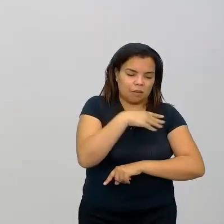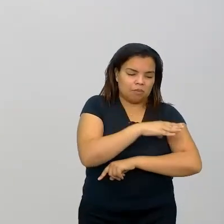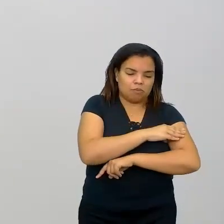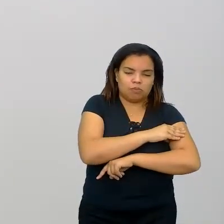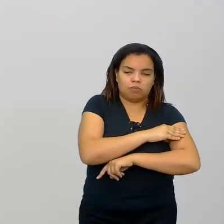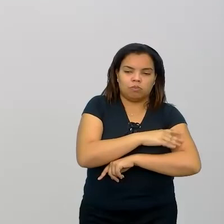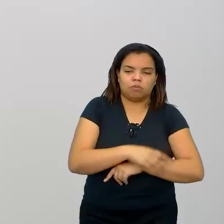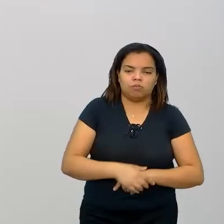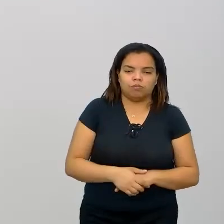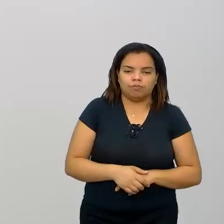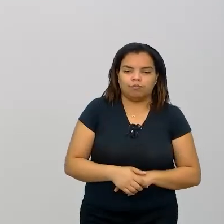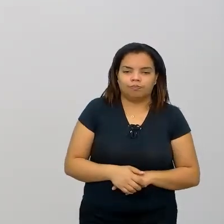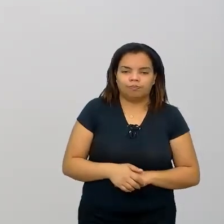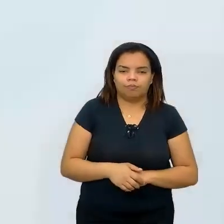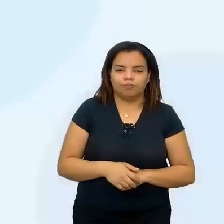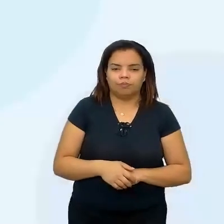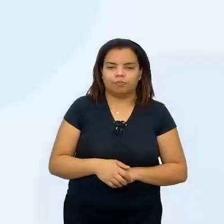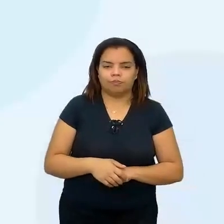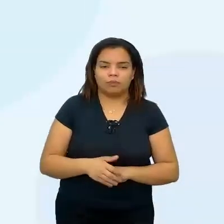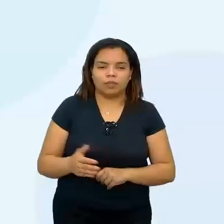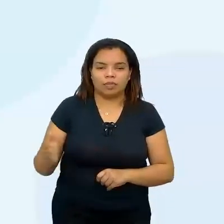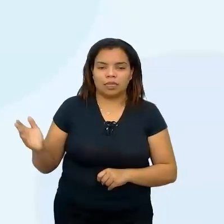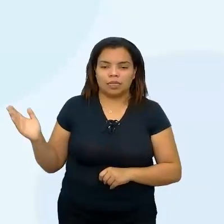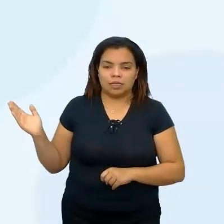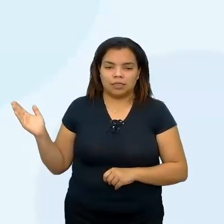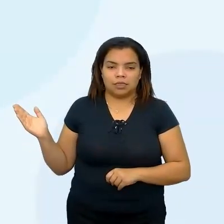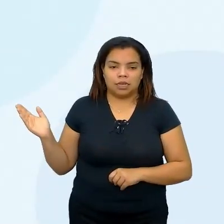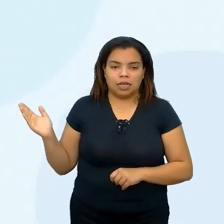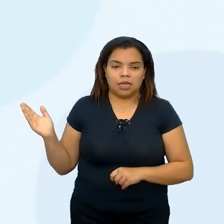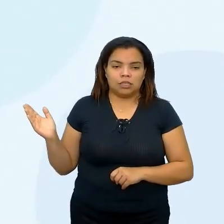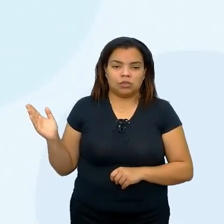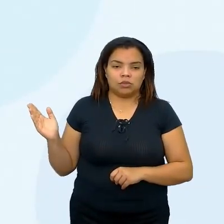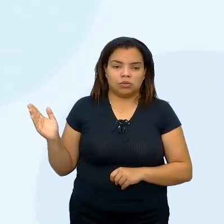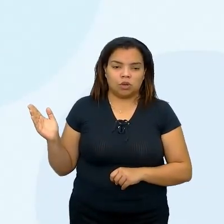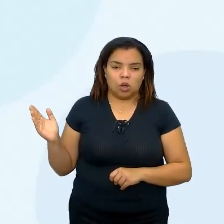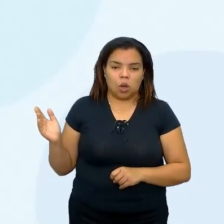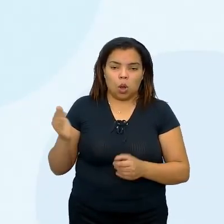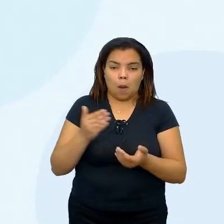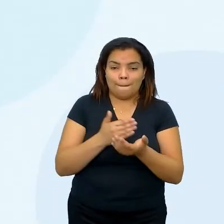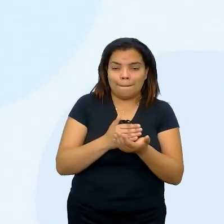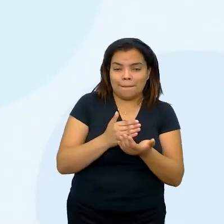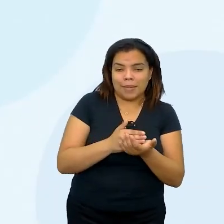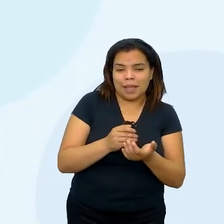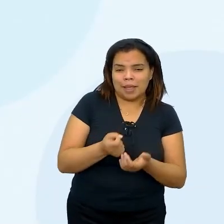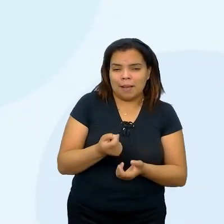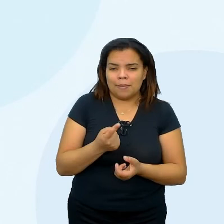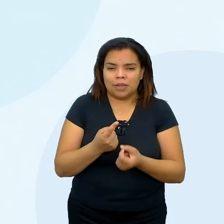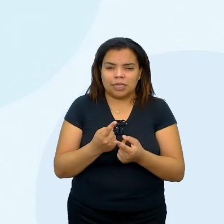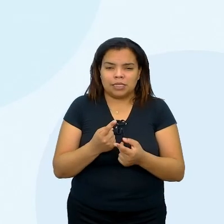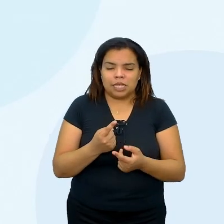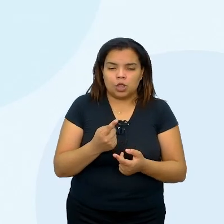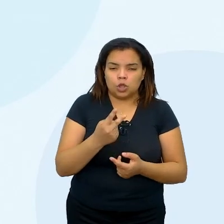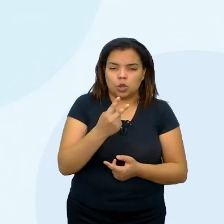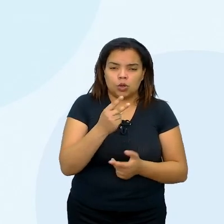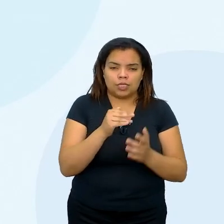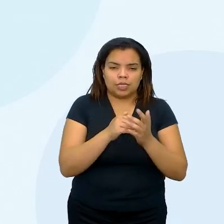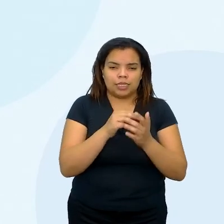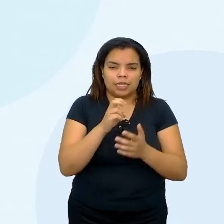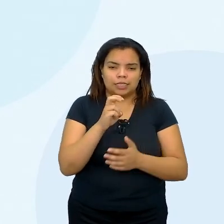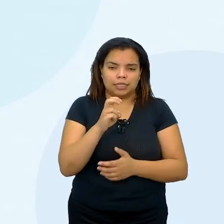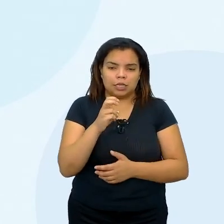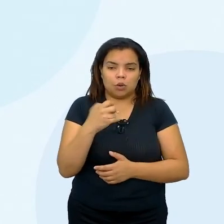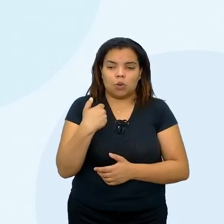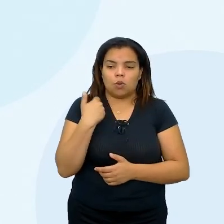indivíduos apresentam. Nesse caso, olha só, os sintomas eles vão ficar evidentes entre 2 a 5 anos de